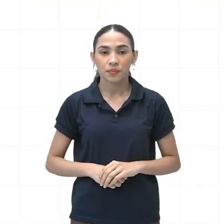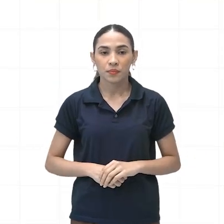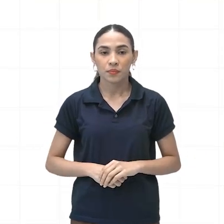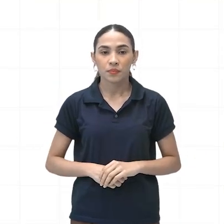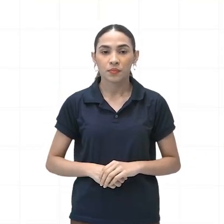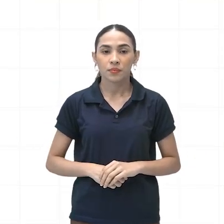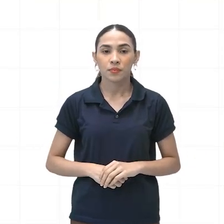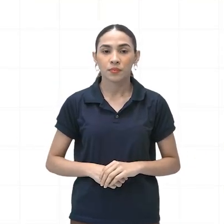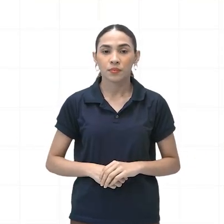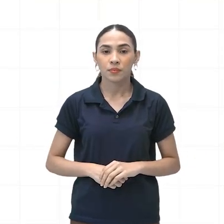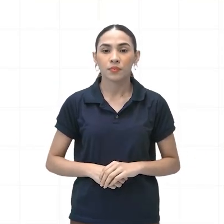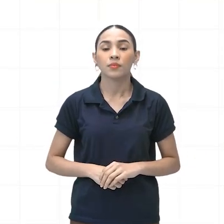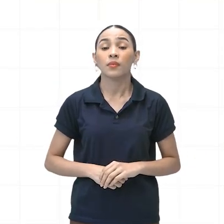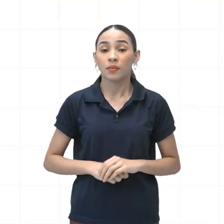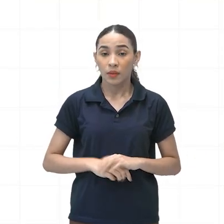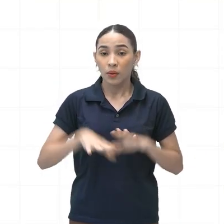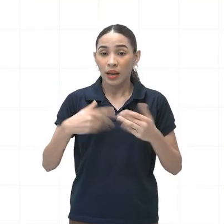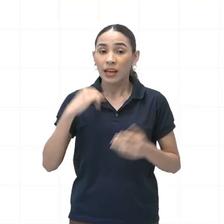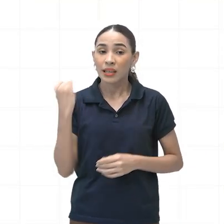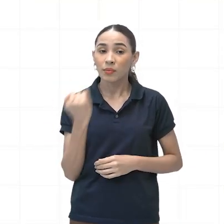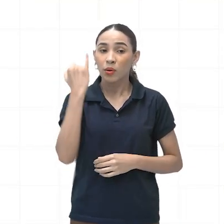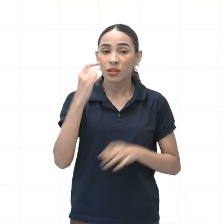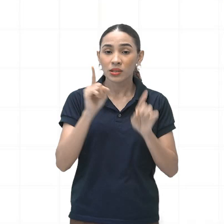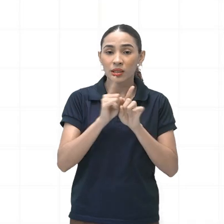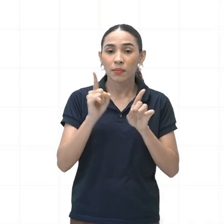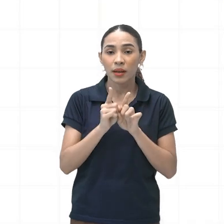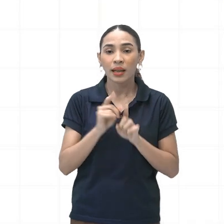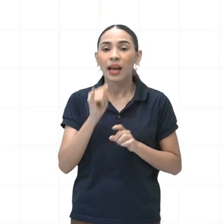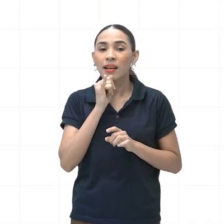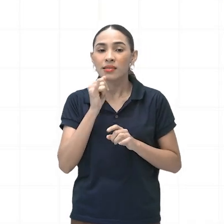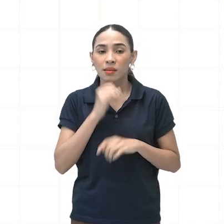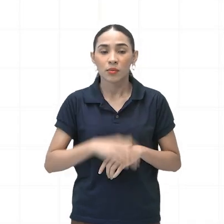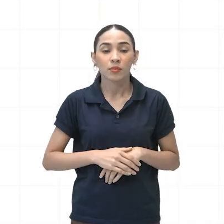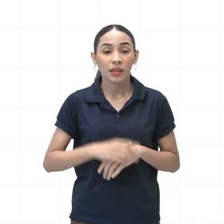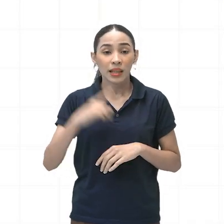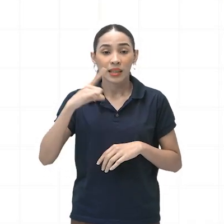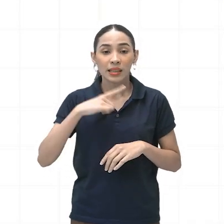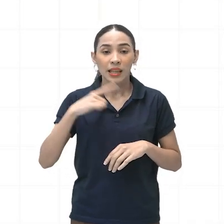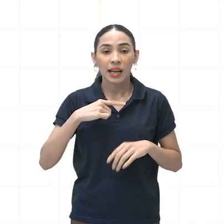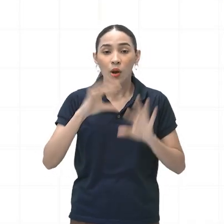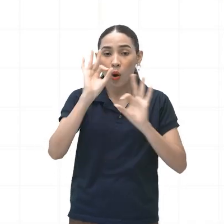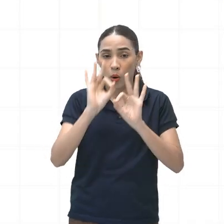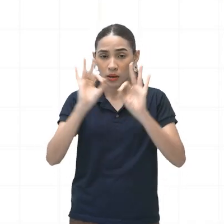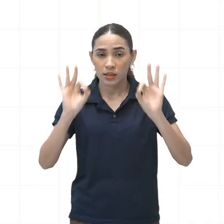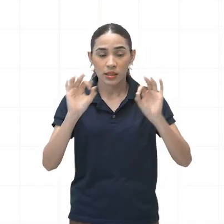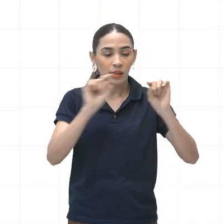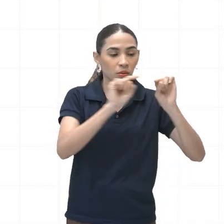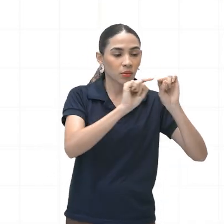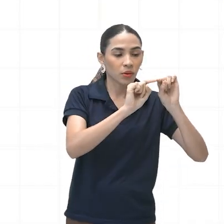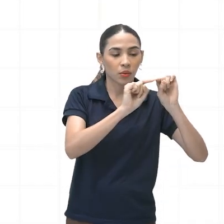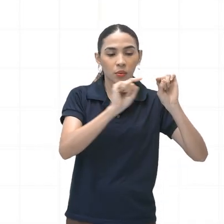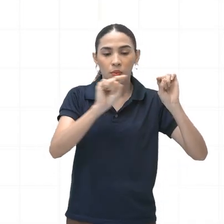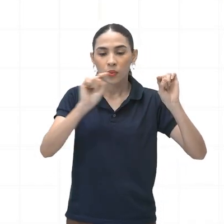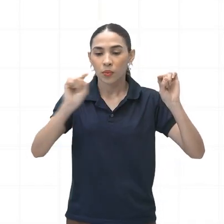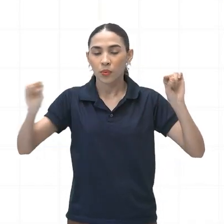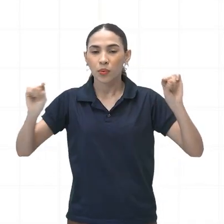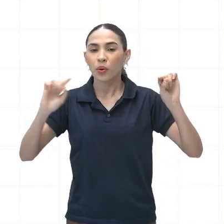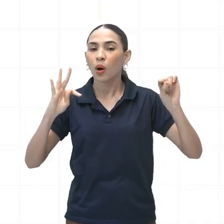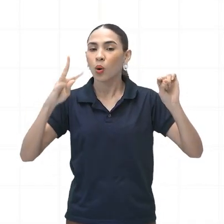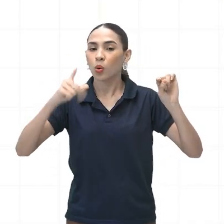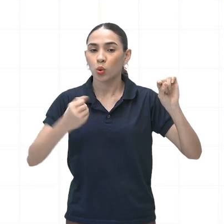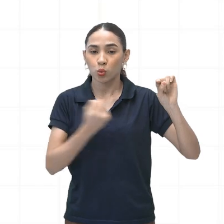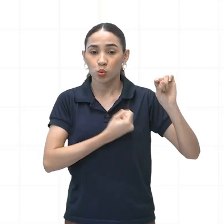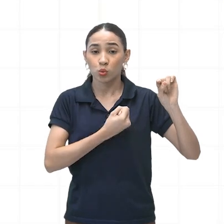A reta numérica é essencialmente uma reta onde são marcados e ordenados todos os